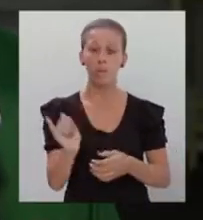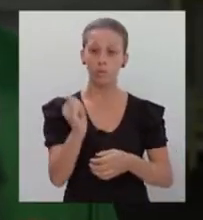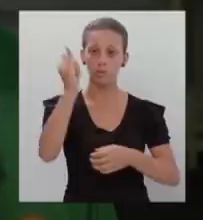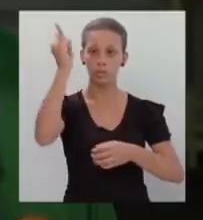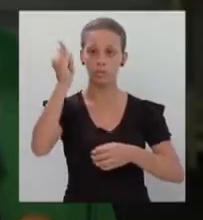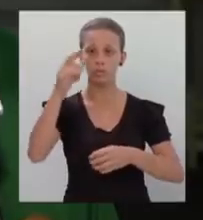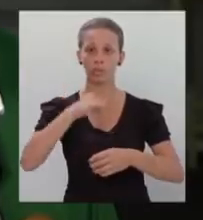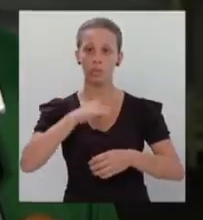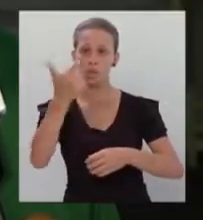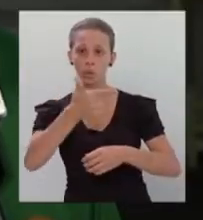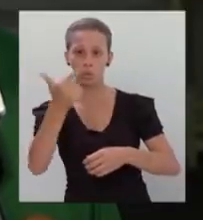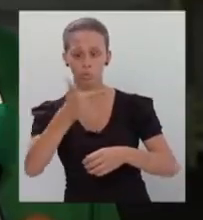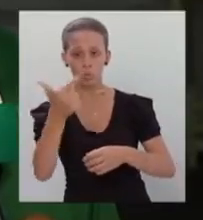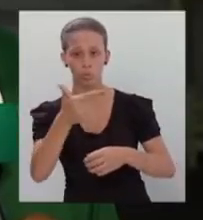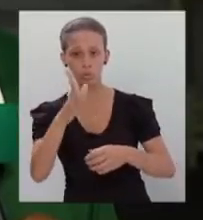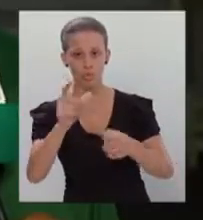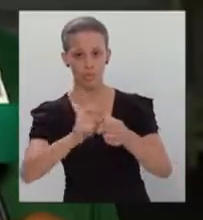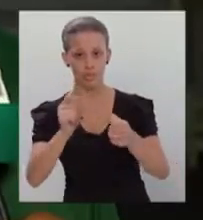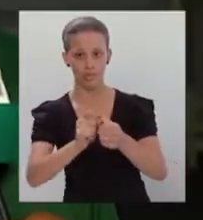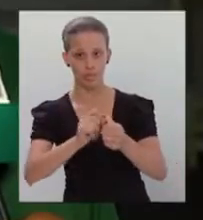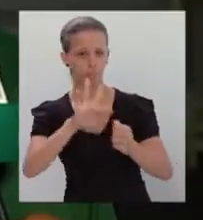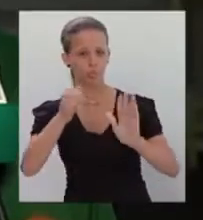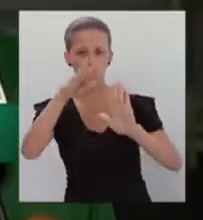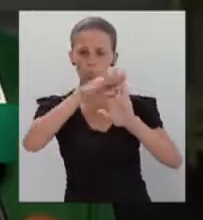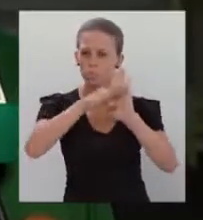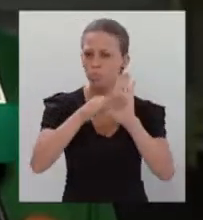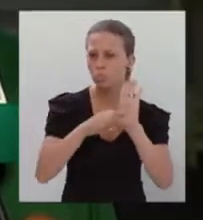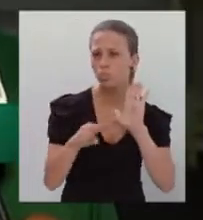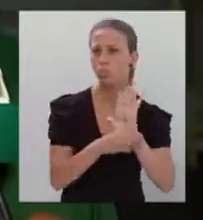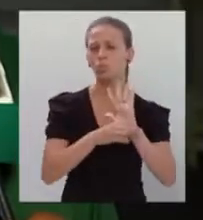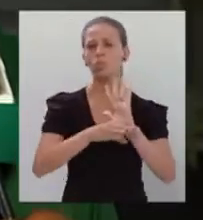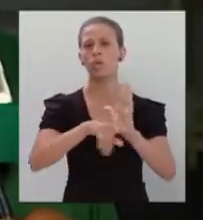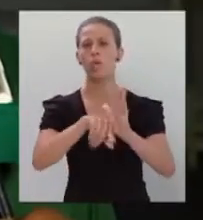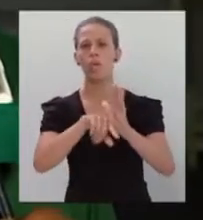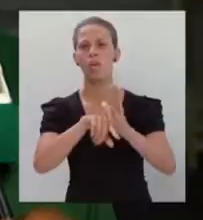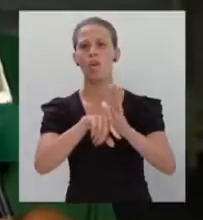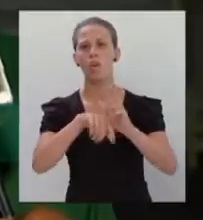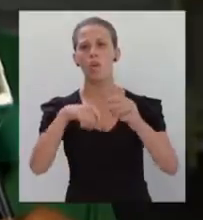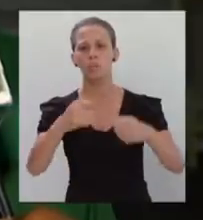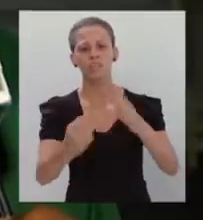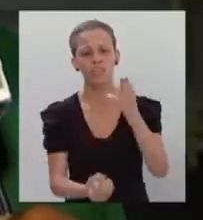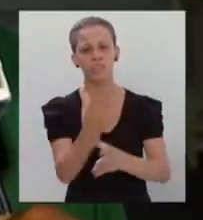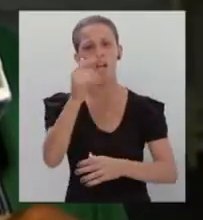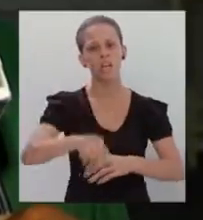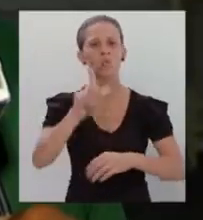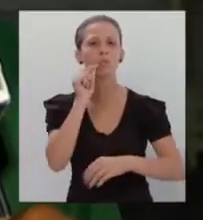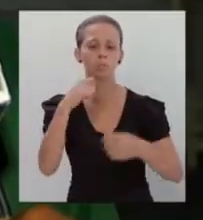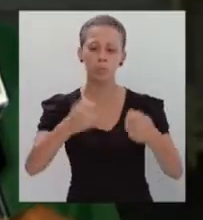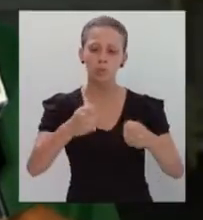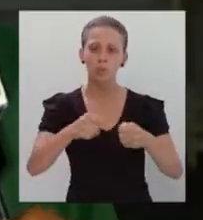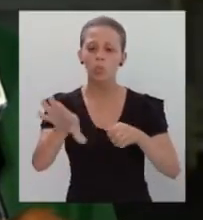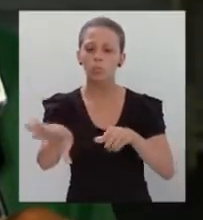importantíssima. Existem dois projetos para se criar a malha cicloviária para Maceió. É preciso